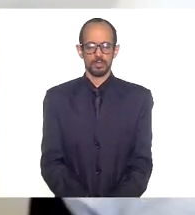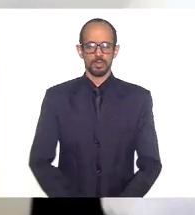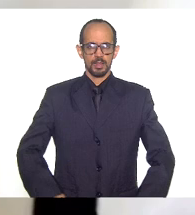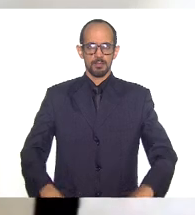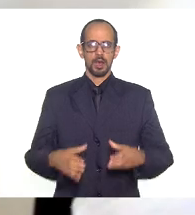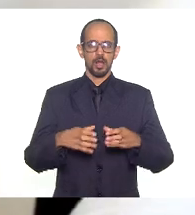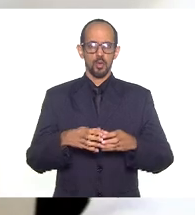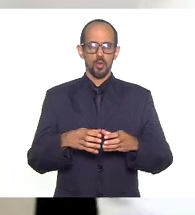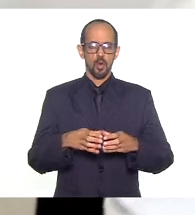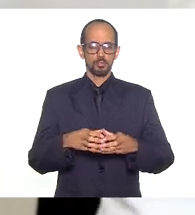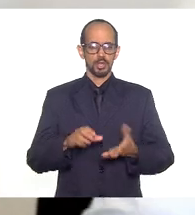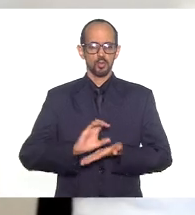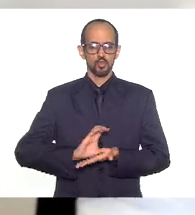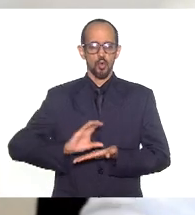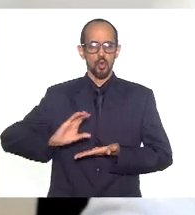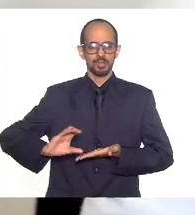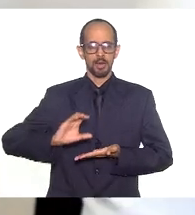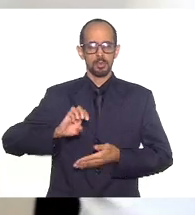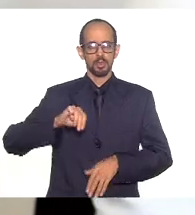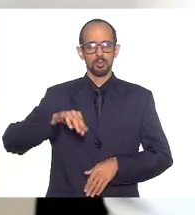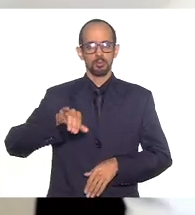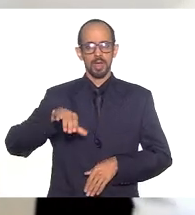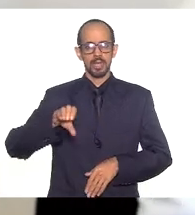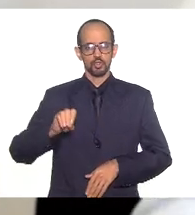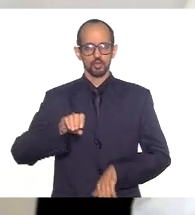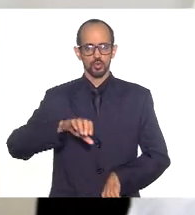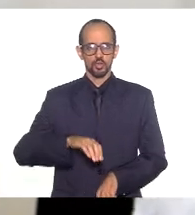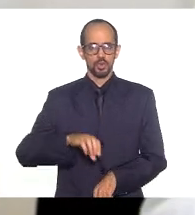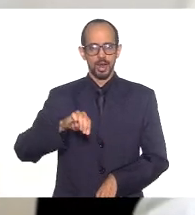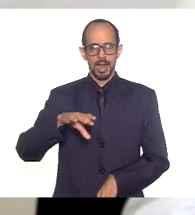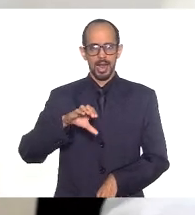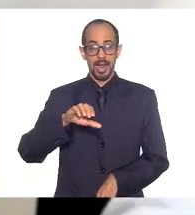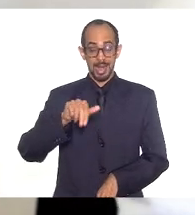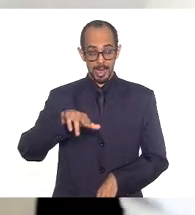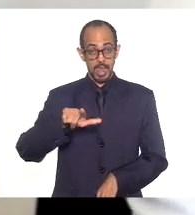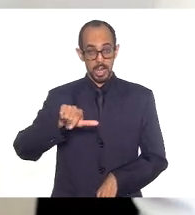Comissão de Orçamento, deputado Márcio Canella.